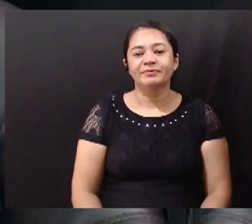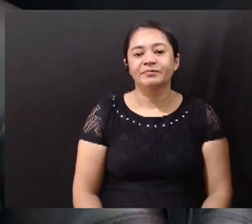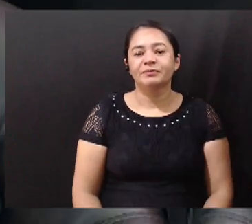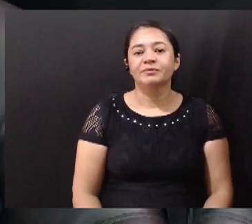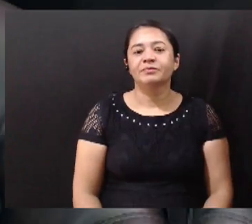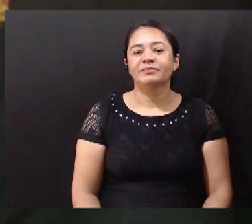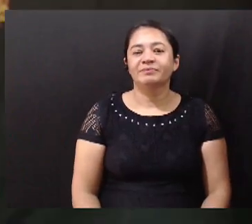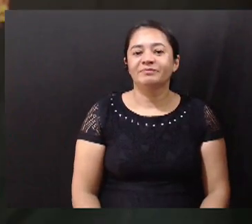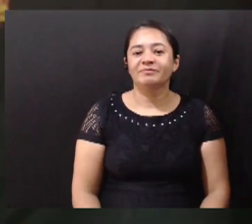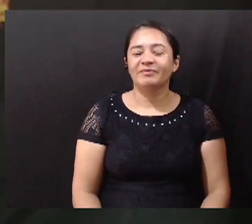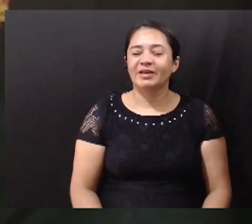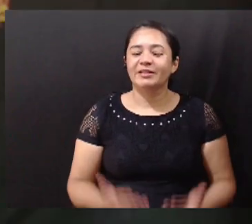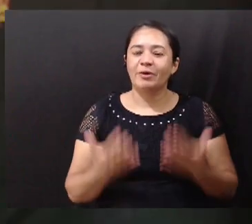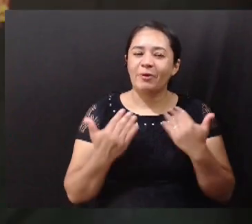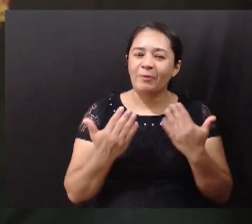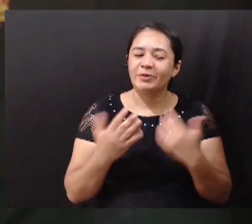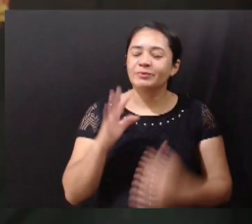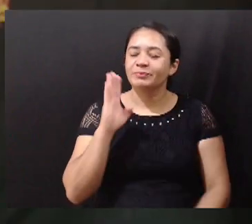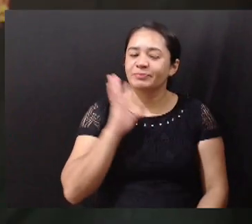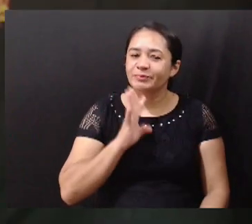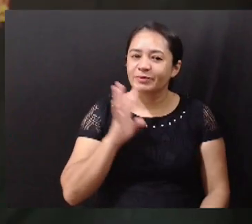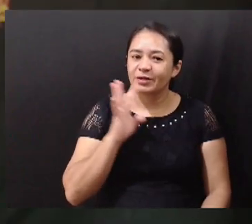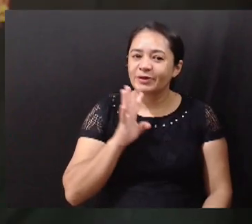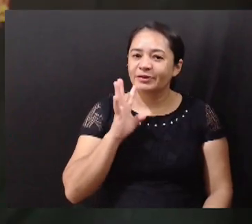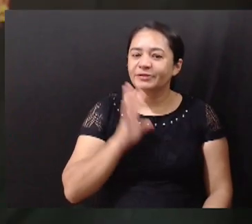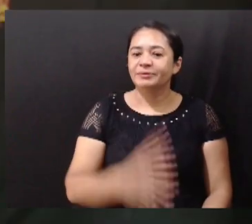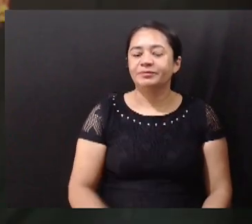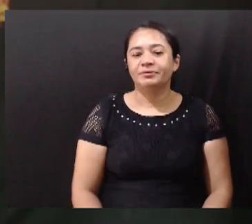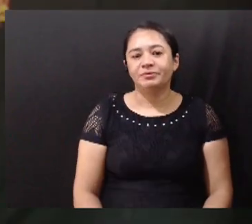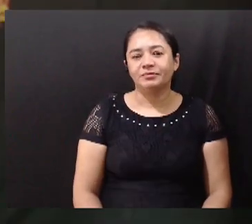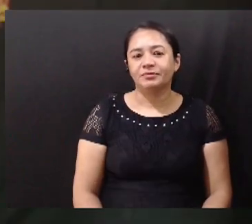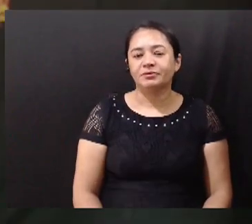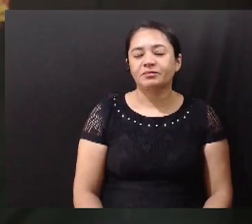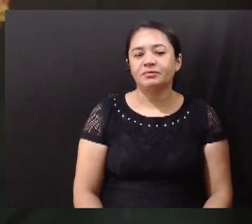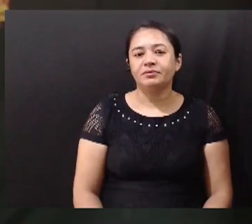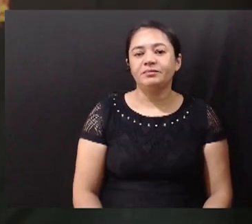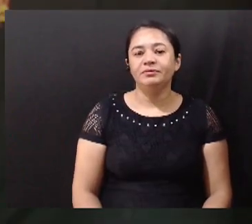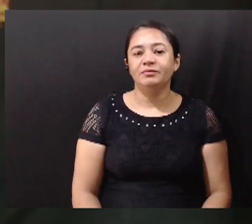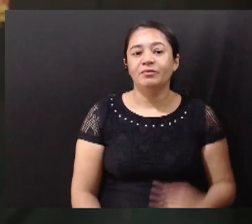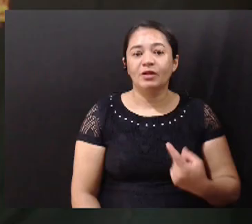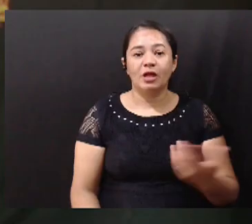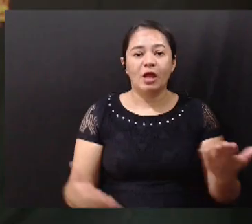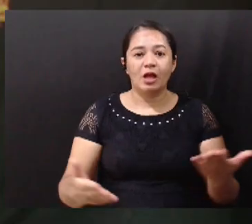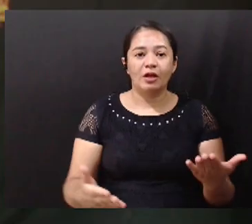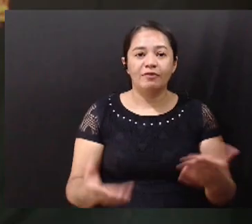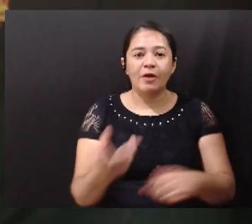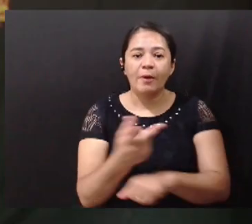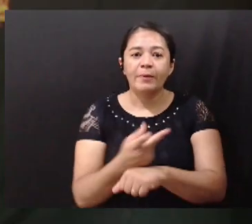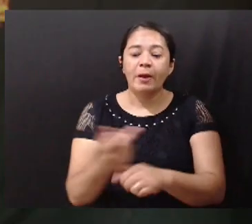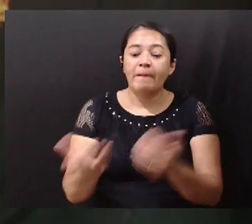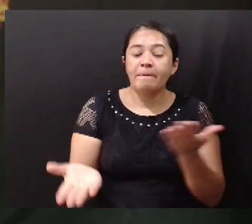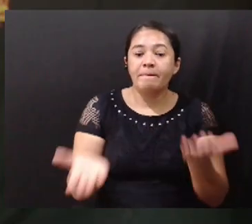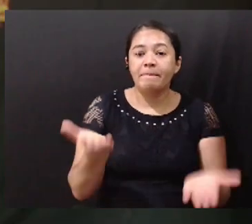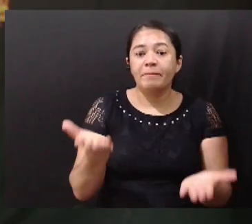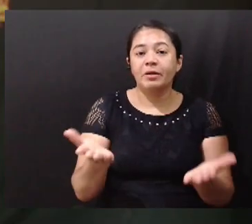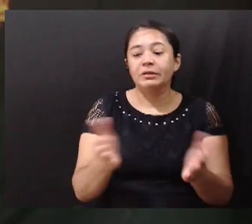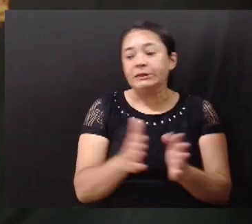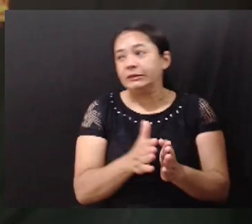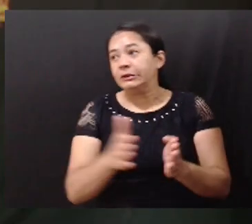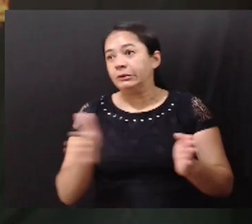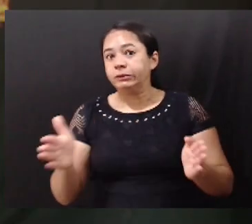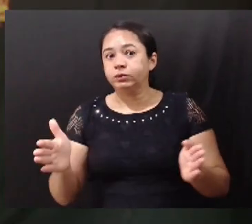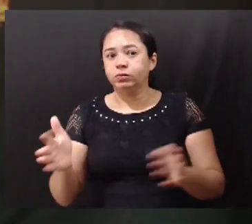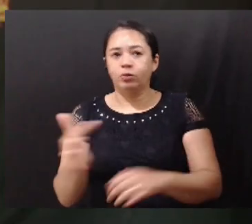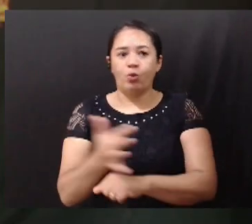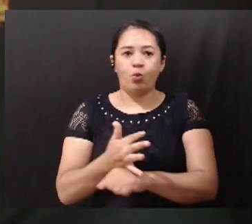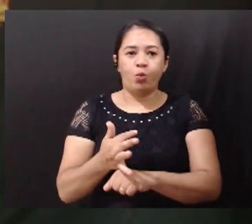bem legal. Bem legal, bem interessante, porque a gente vai falar sobre a busca por equilíbrio em meio ao caos das férias. A